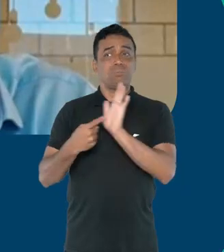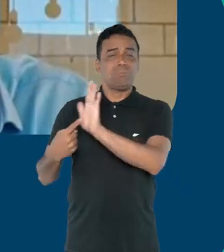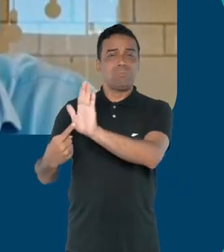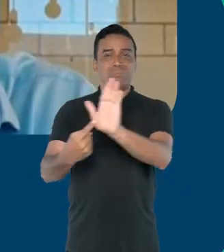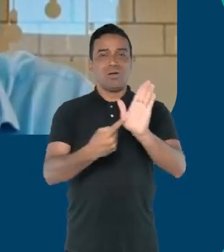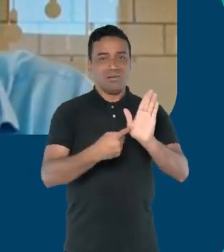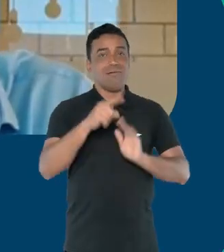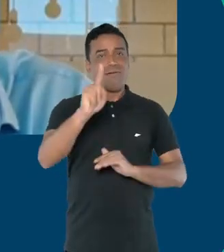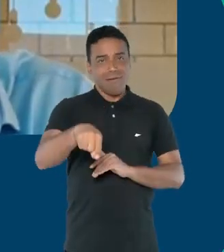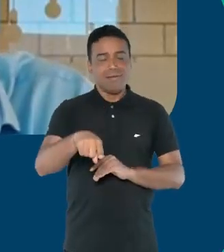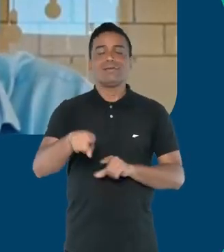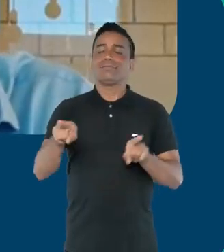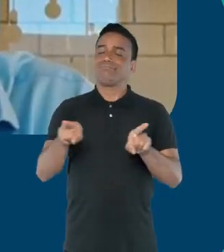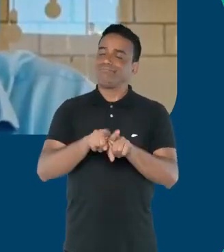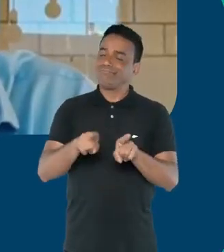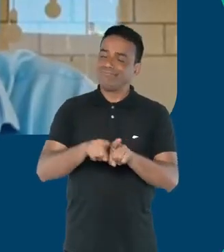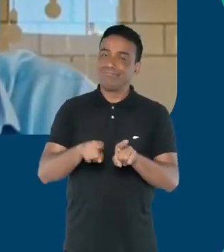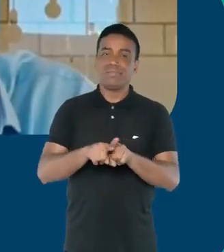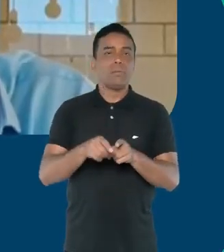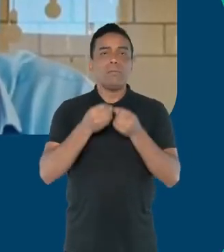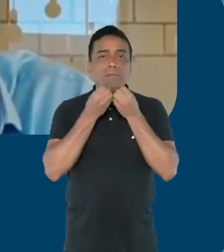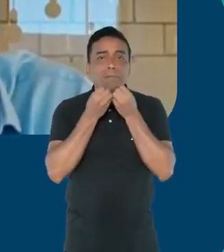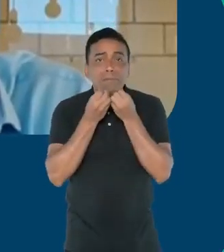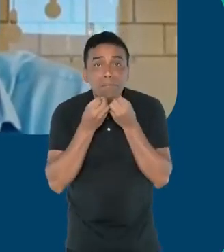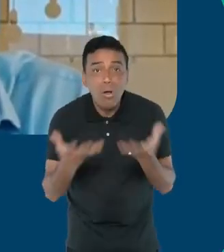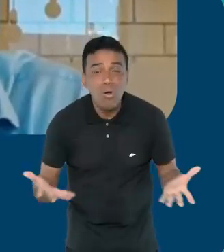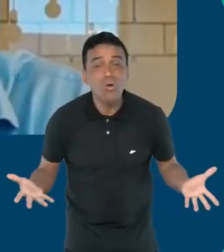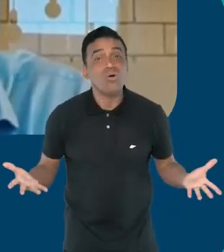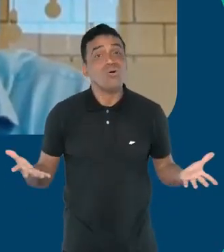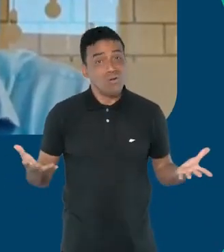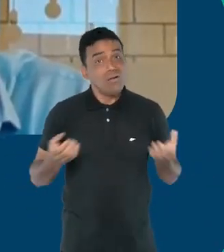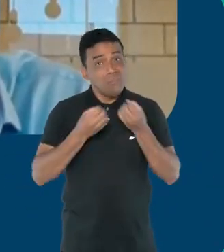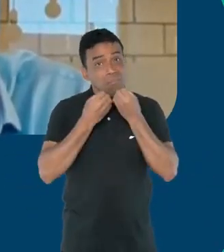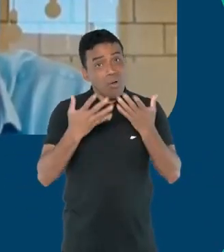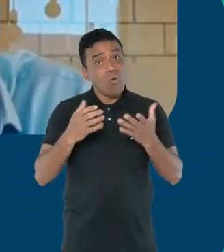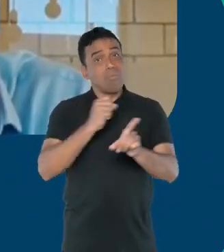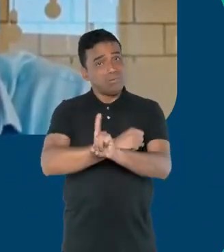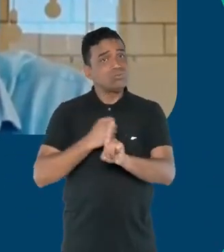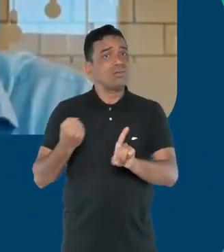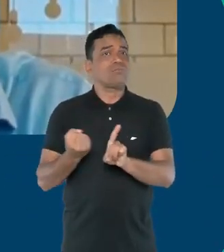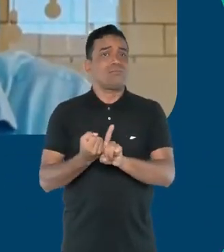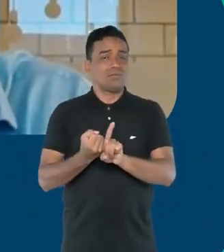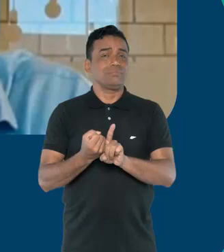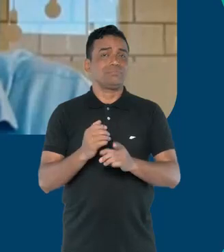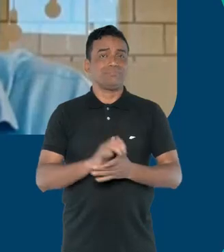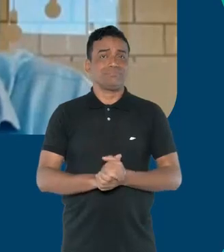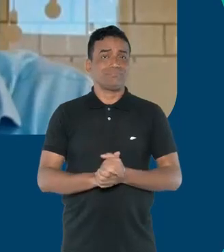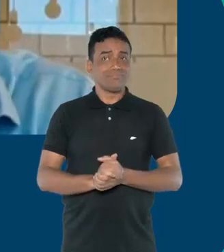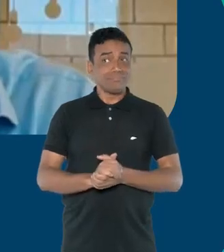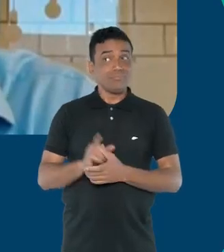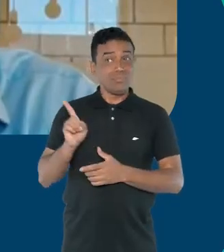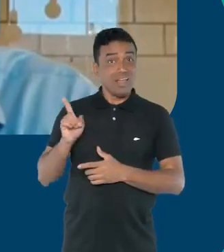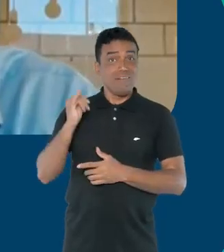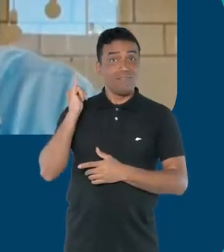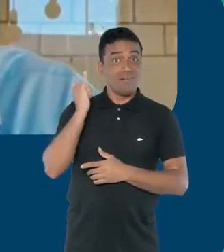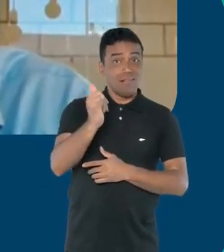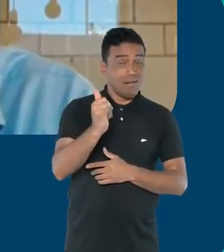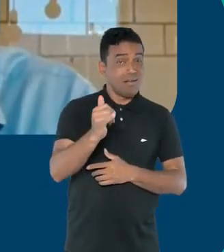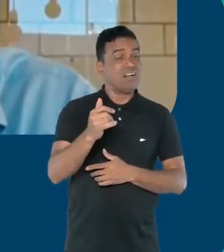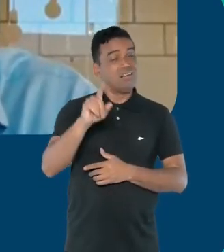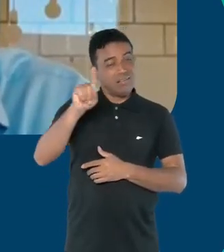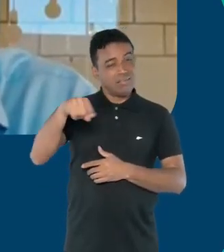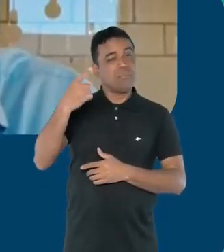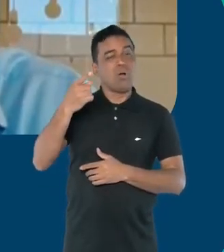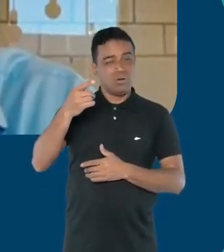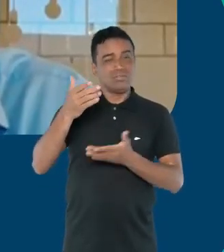demonstra, é, inclusive, benéfico, né, para a sociedade. Ele vai dizer, depois, um pouco